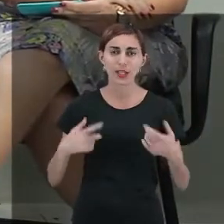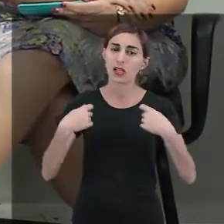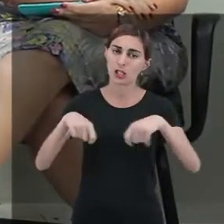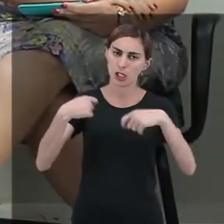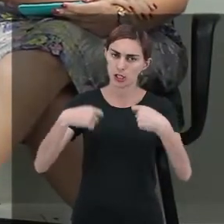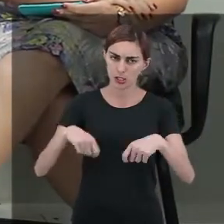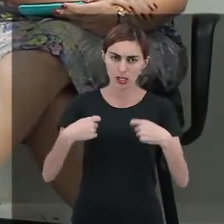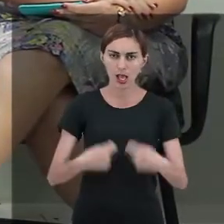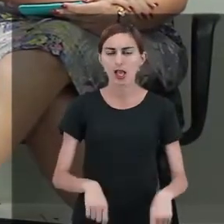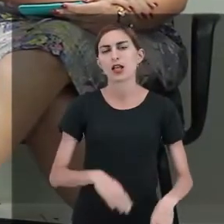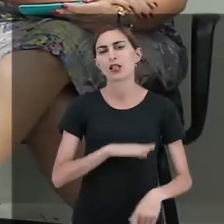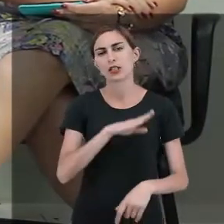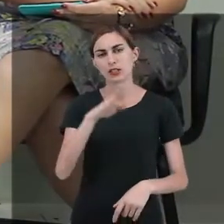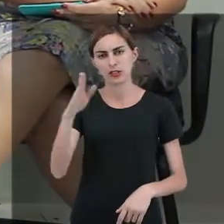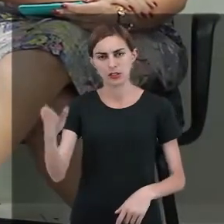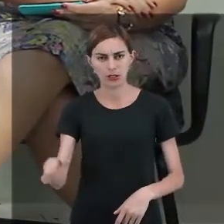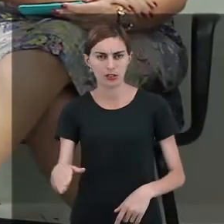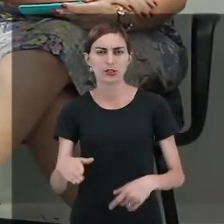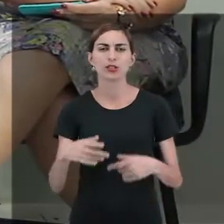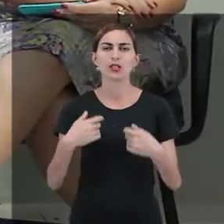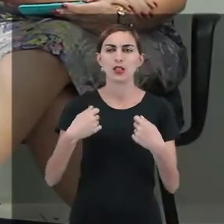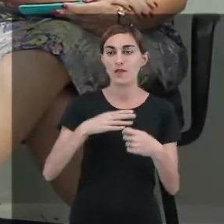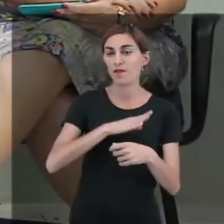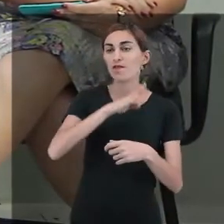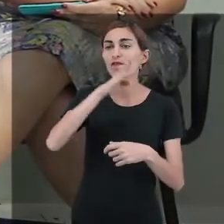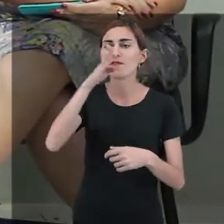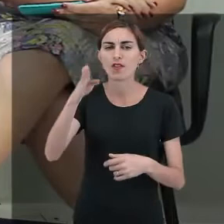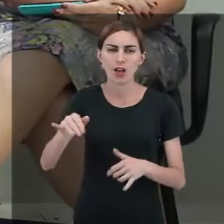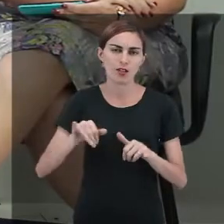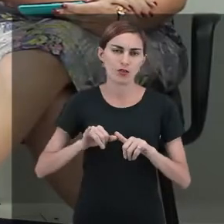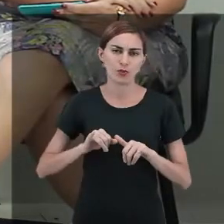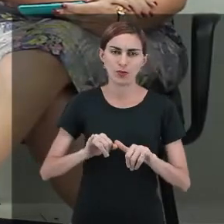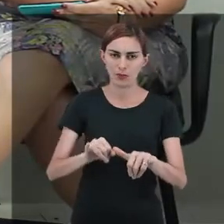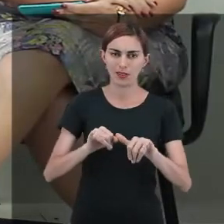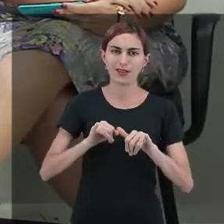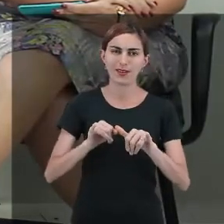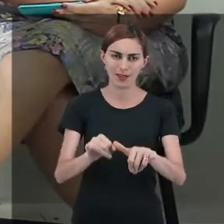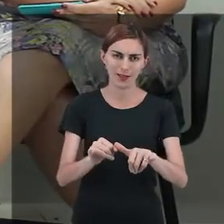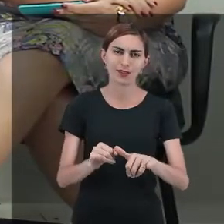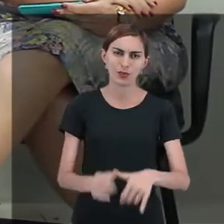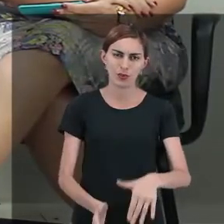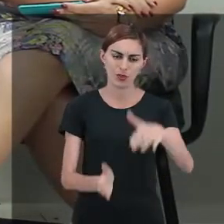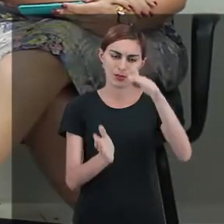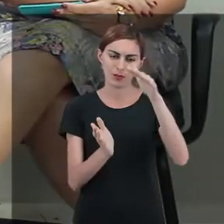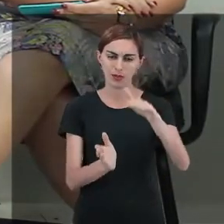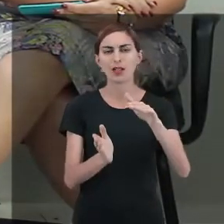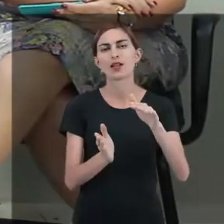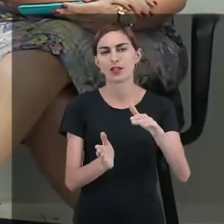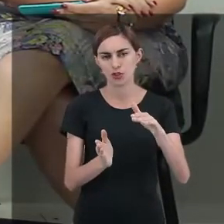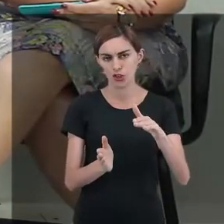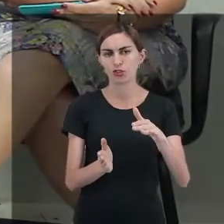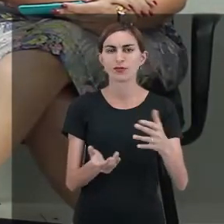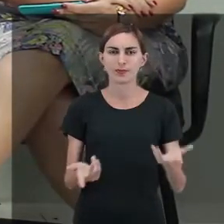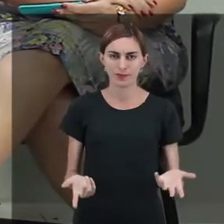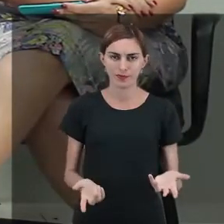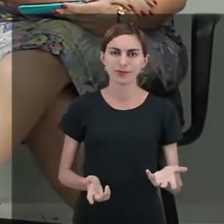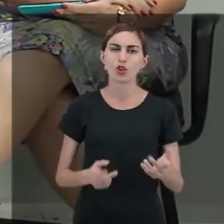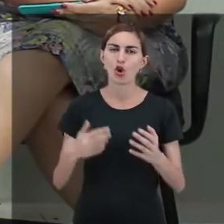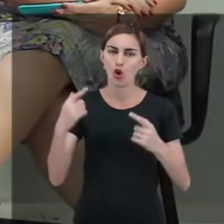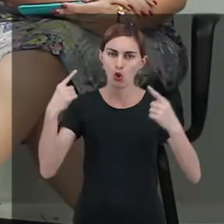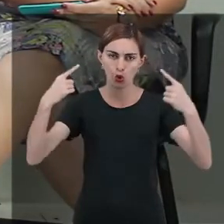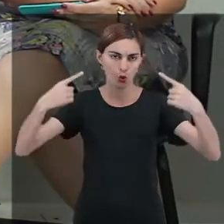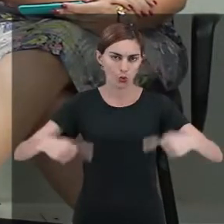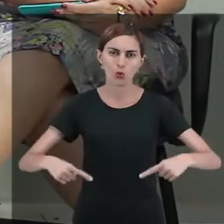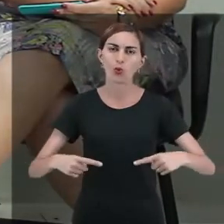está tendo esse privilégio de ir ao supermercado, a embalagem ela ficou um forte aliado em relação à concorrência.